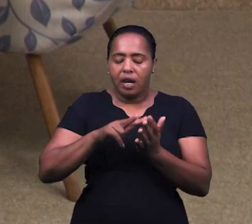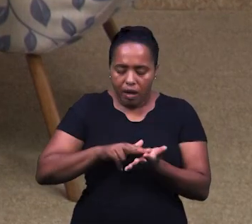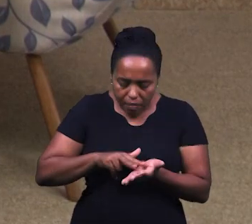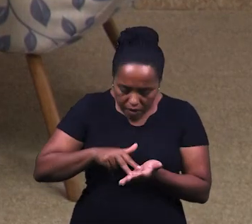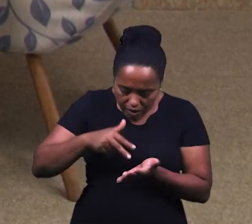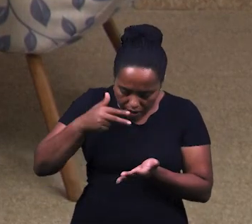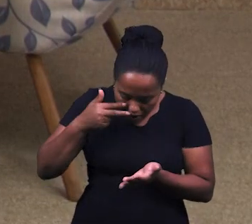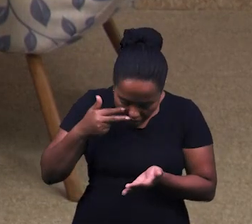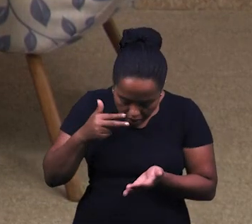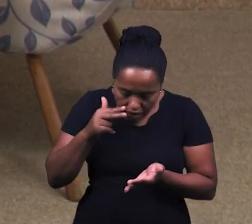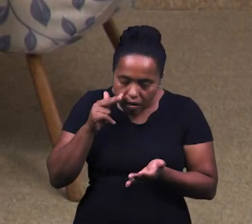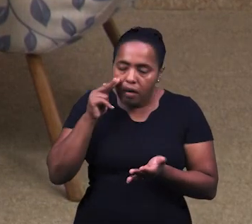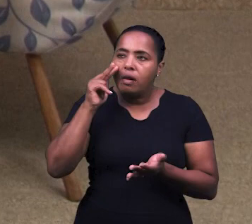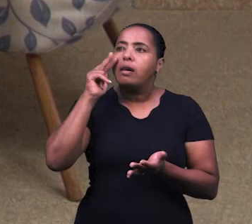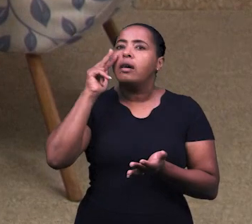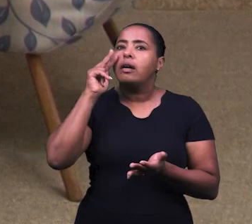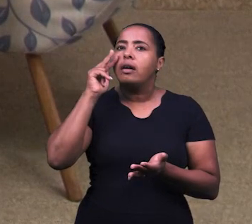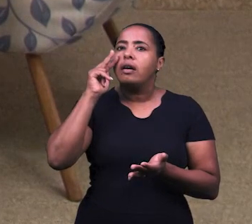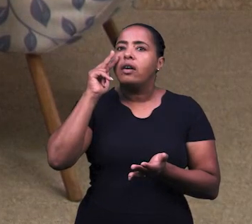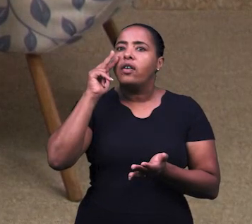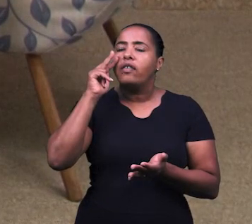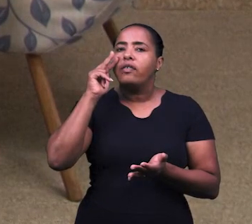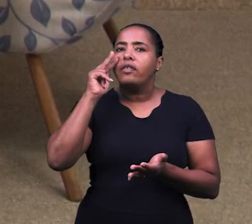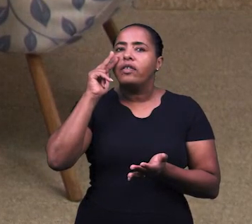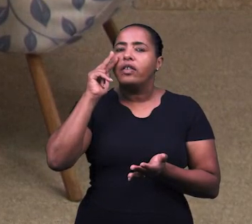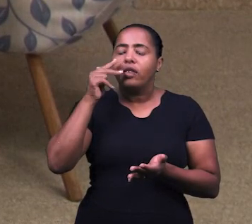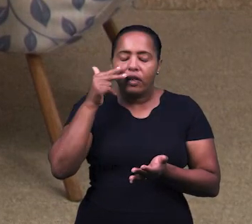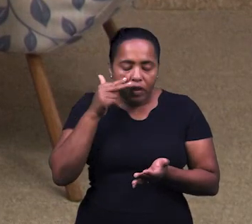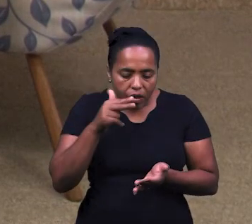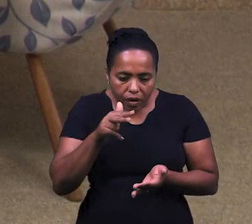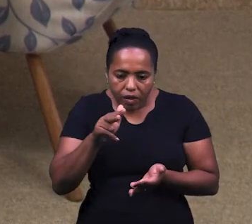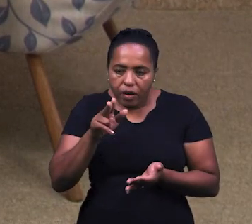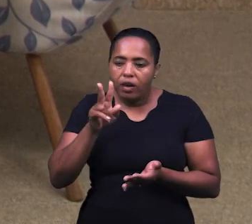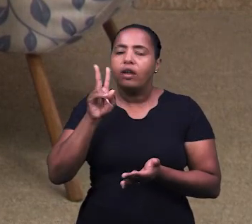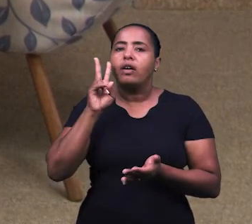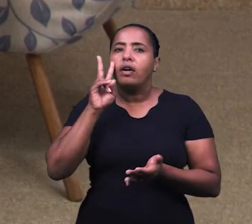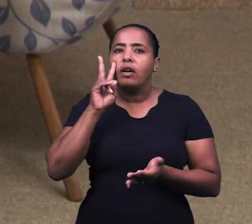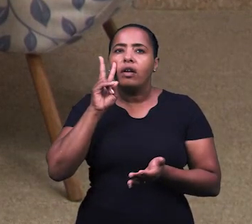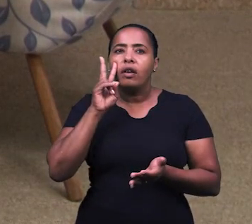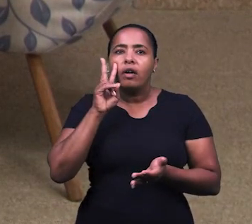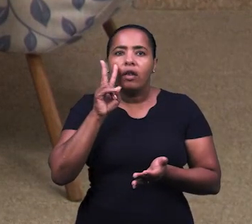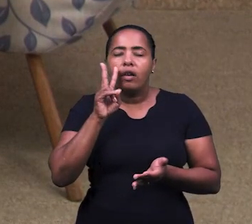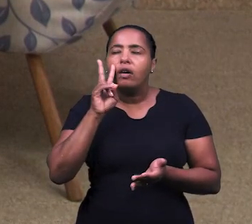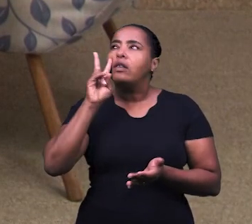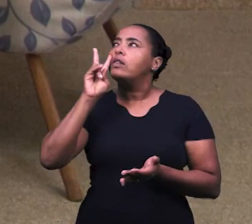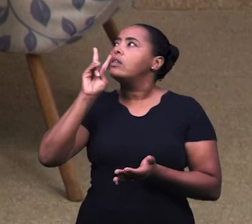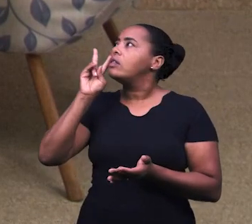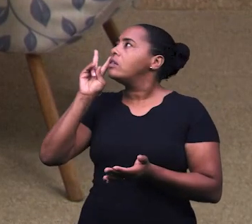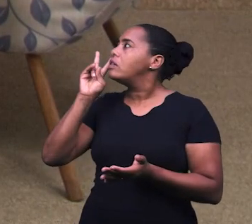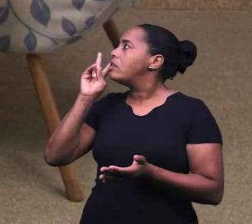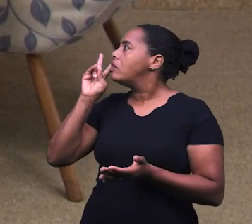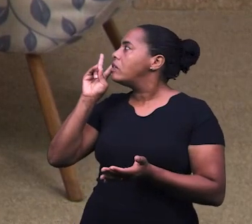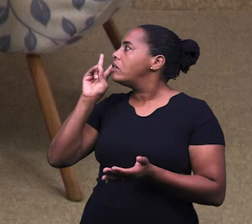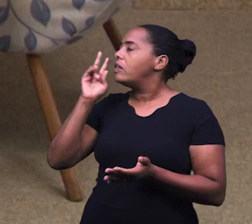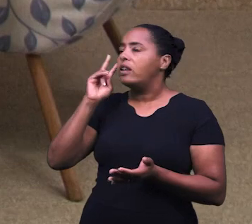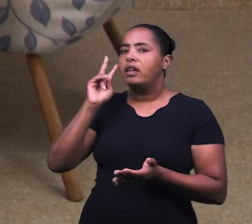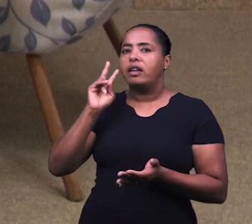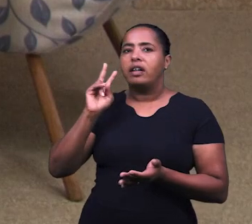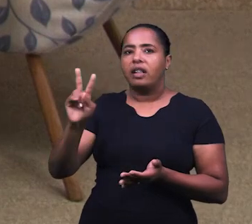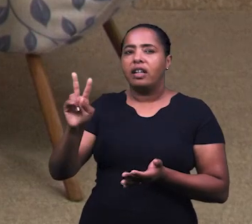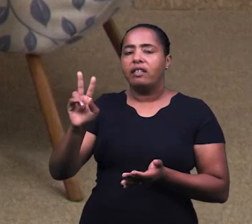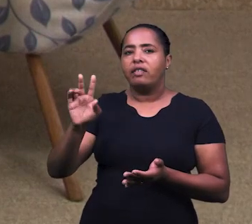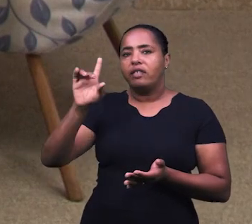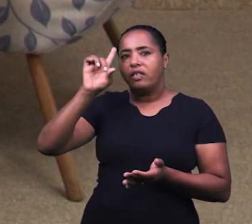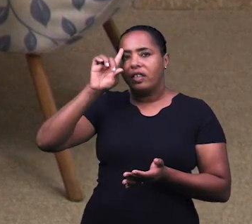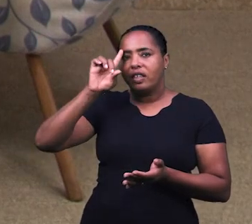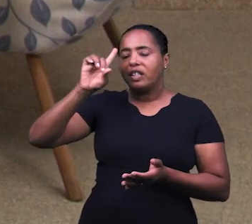ele levantou os seus olhos. Abraão naquele momento, ele olhou, e quando ele olhou para o alto, ele viu aquilo